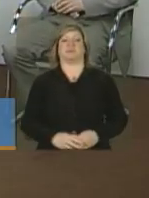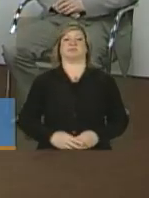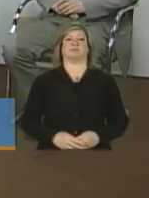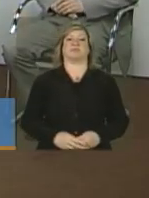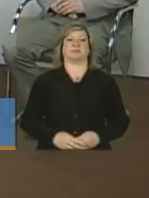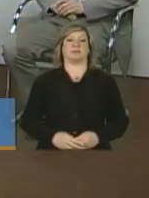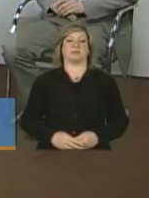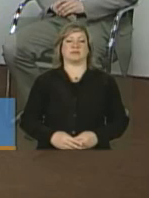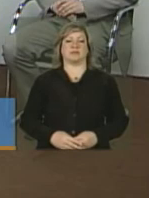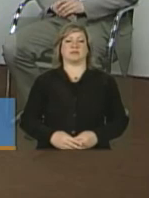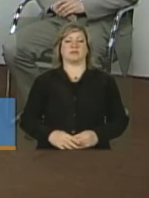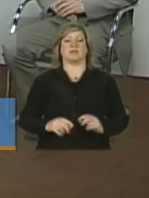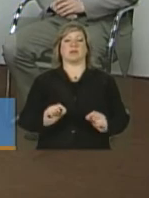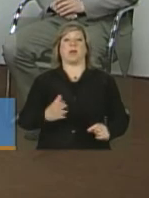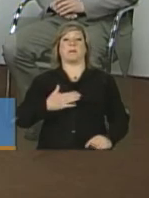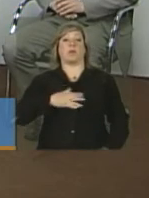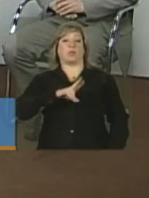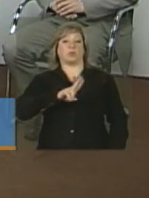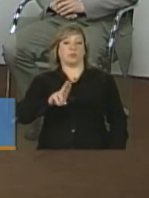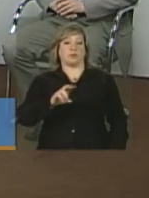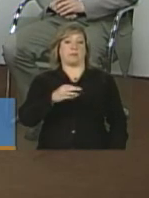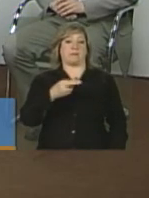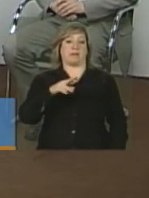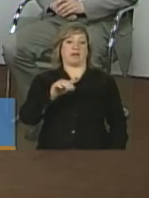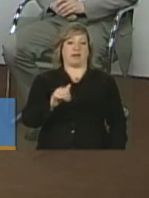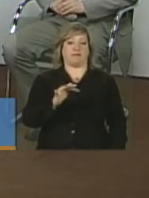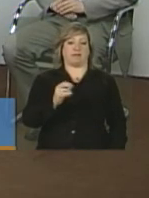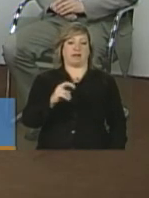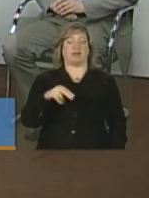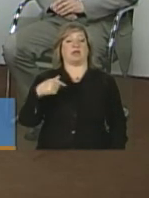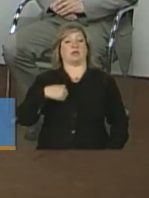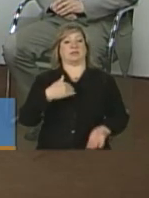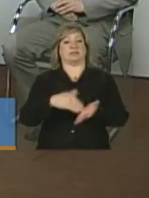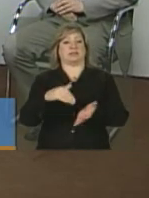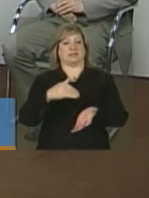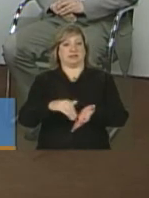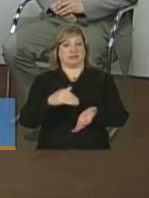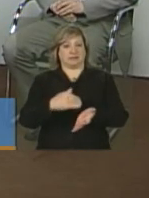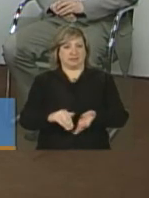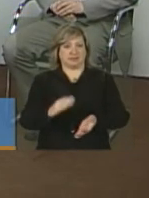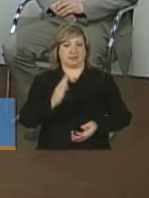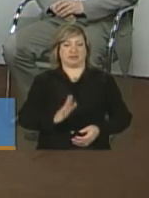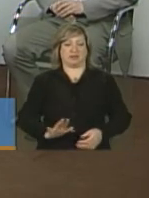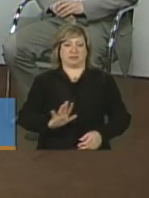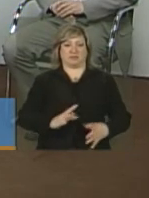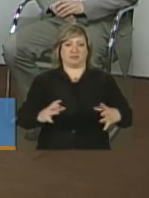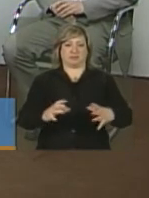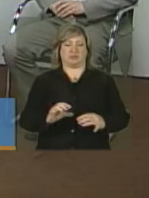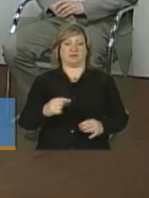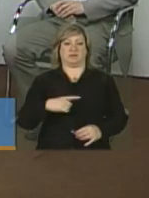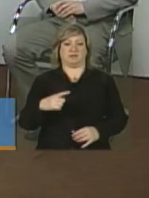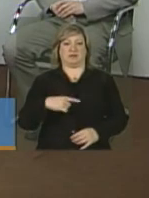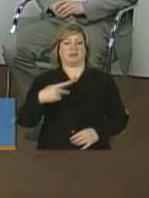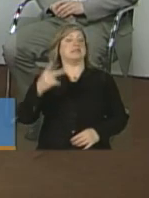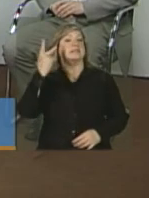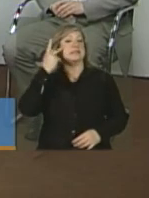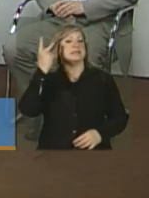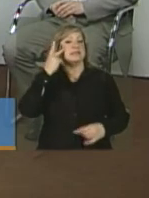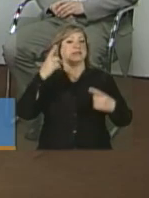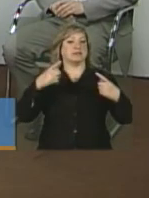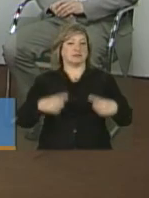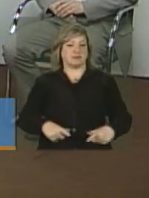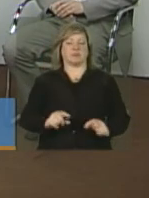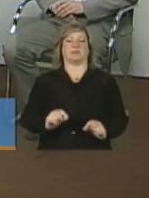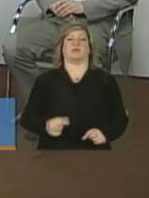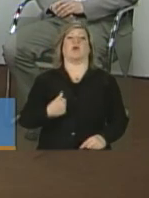Cristina. Meu nome é Maria Fernanda, sou secretária municipal de assistência social de Cabrália Paulista em São Paulo e gostaria